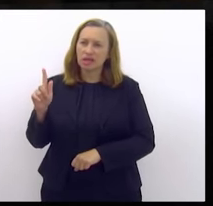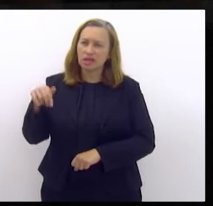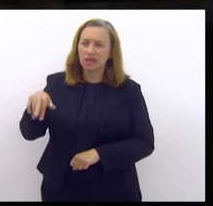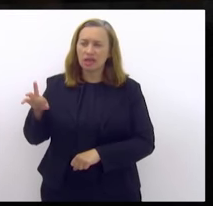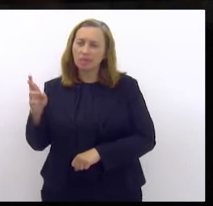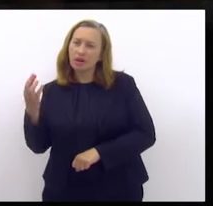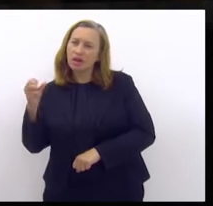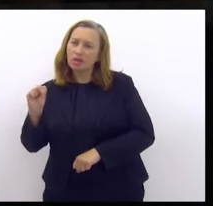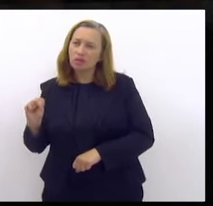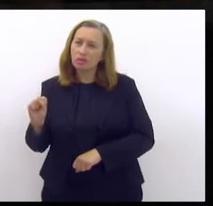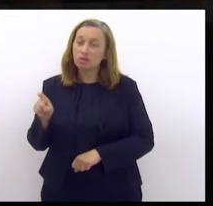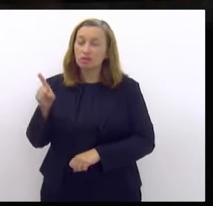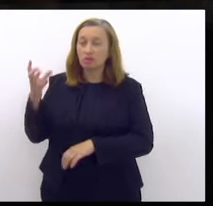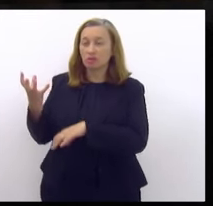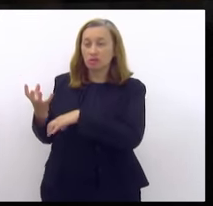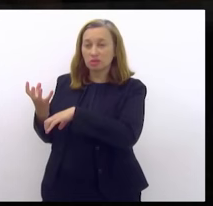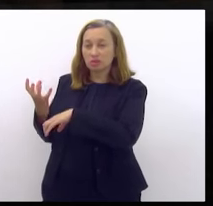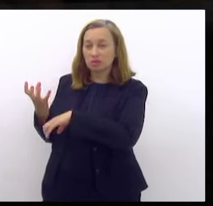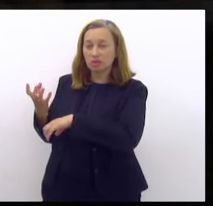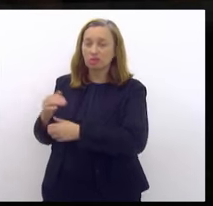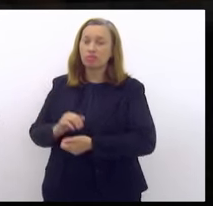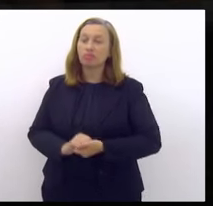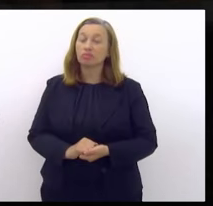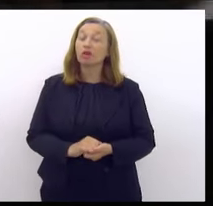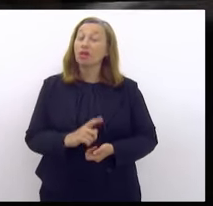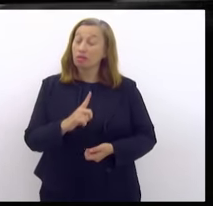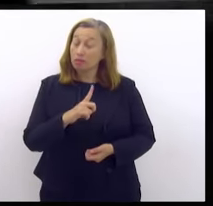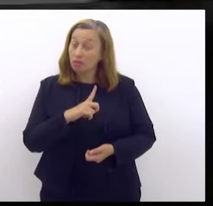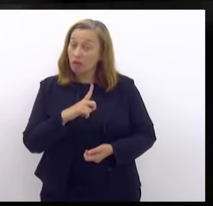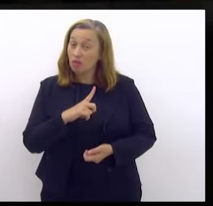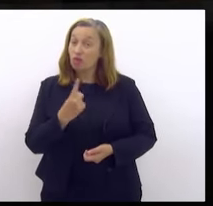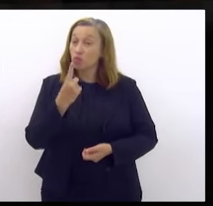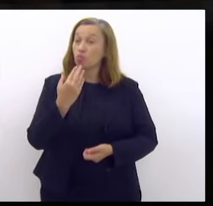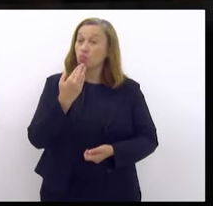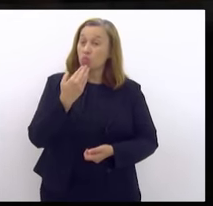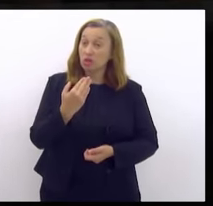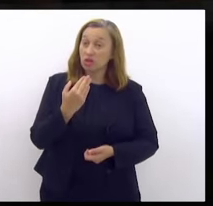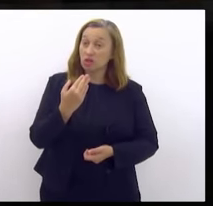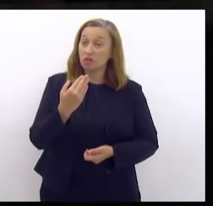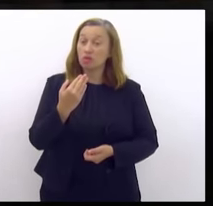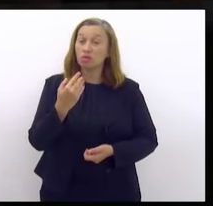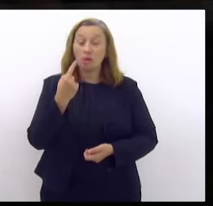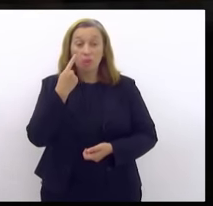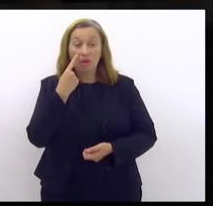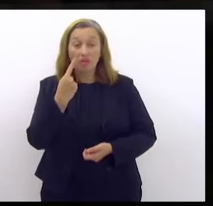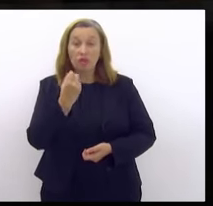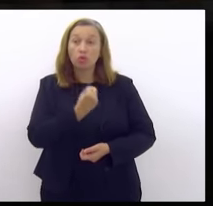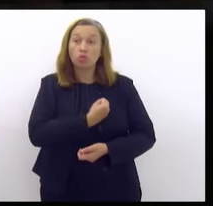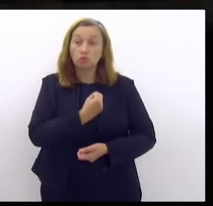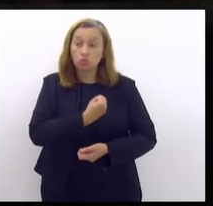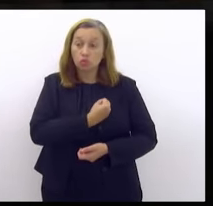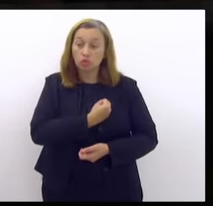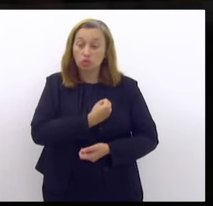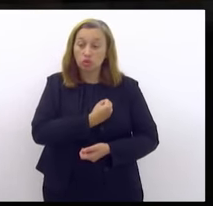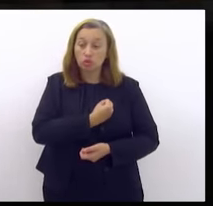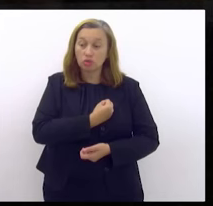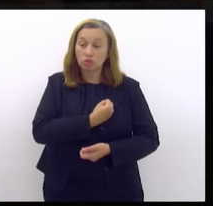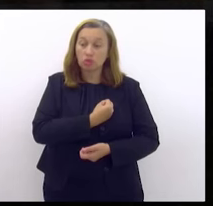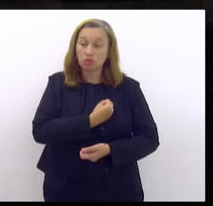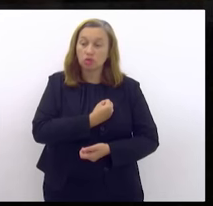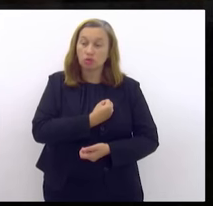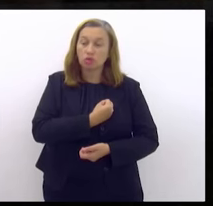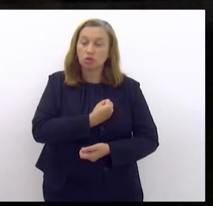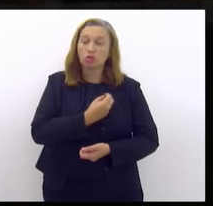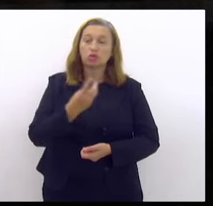Congresso Nacional e alguém pediu verificação de quórum, e ele deu. Aí foi